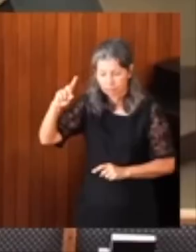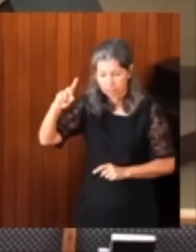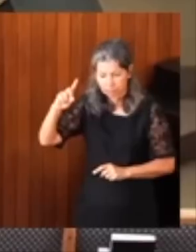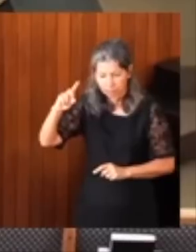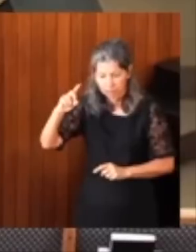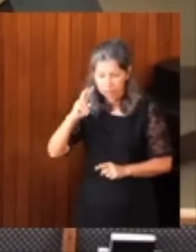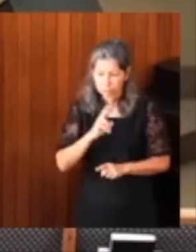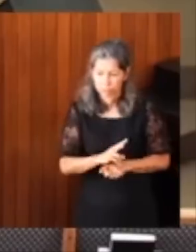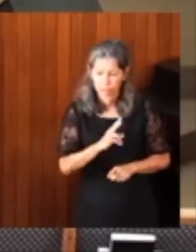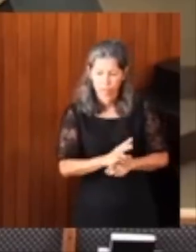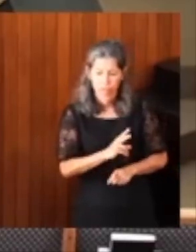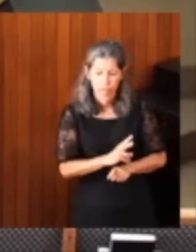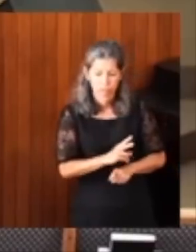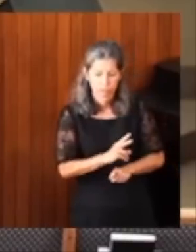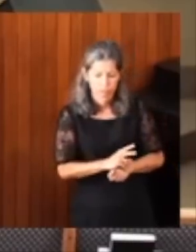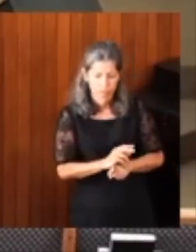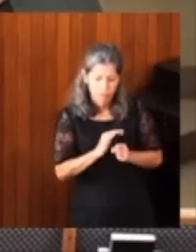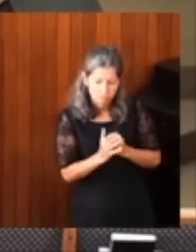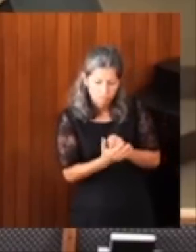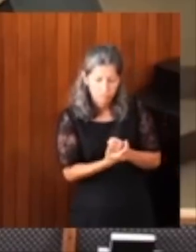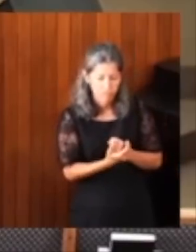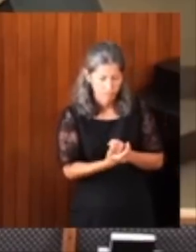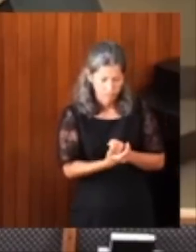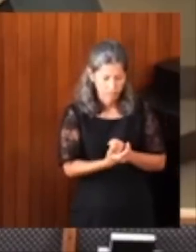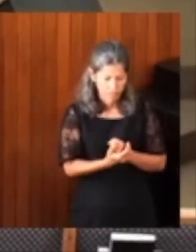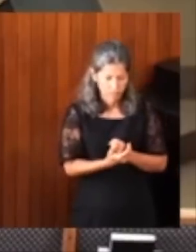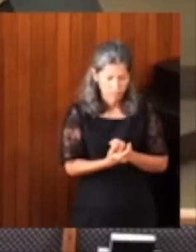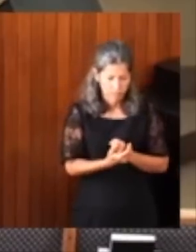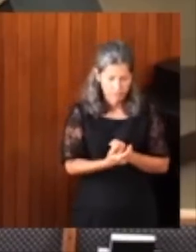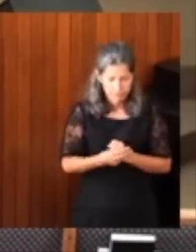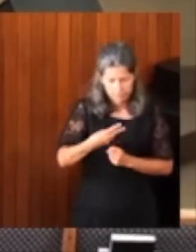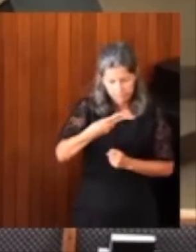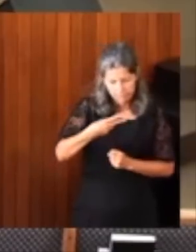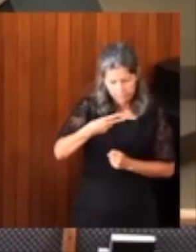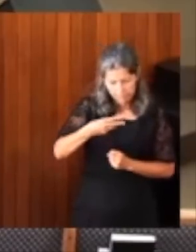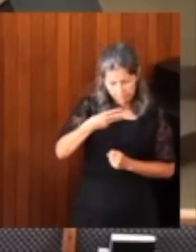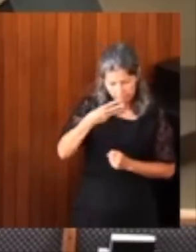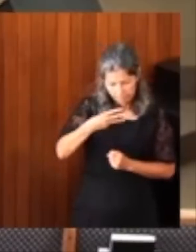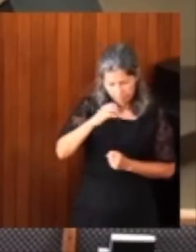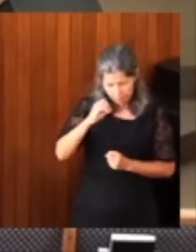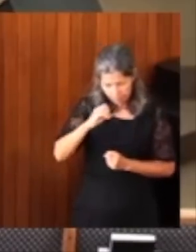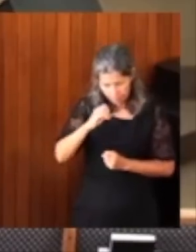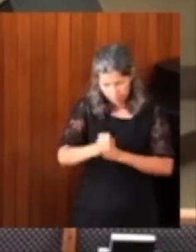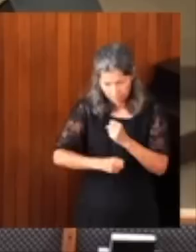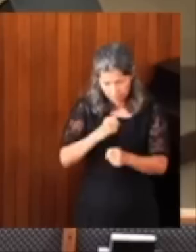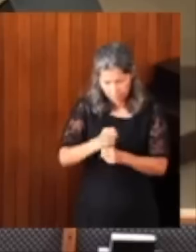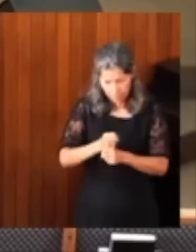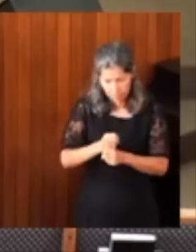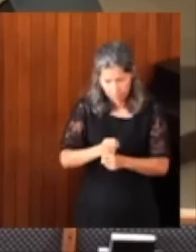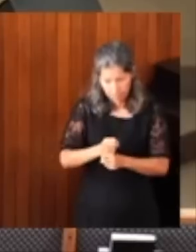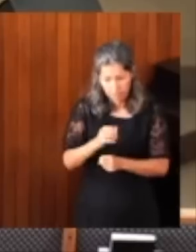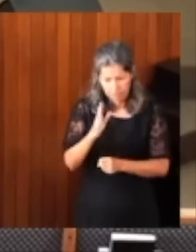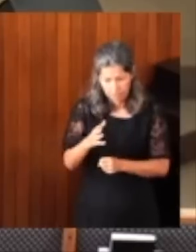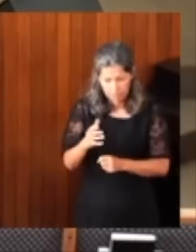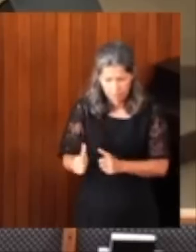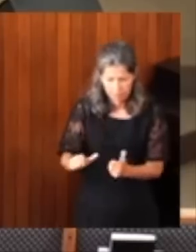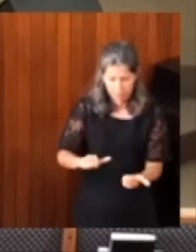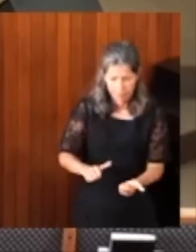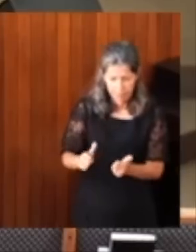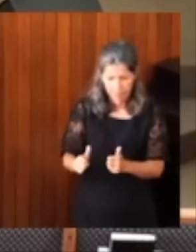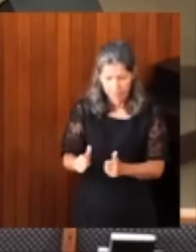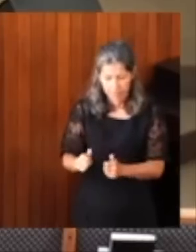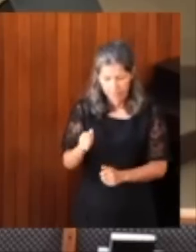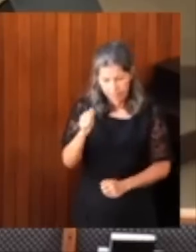vida. Ao longo desses 30 anos de adventista, mais de 30 anos já vi muitas coisas. Né? E vocês também já devem ter visto muitas coisas, em